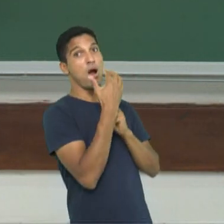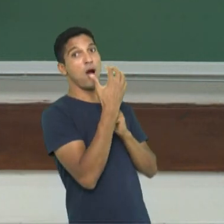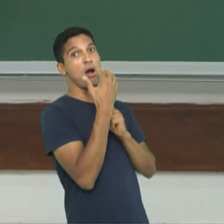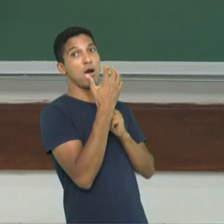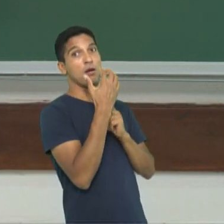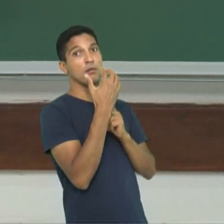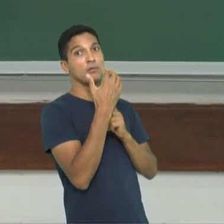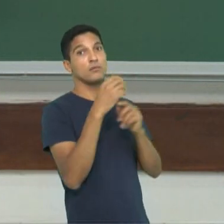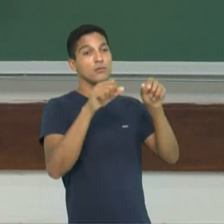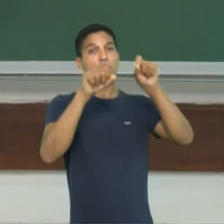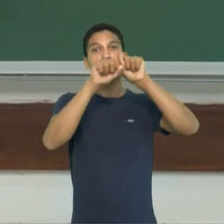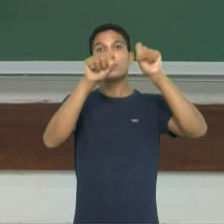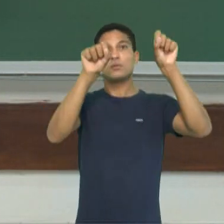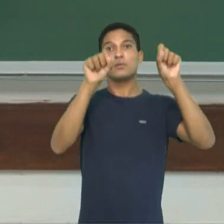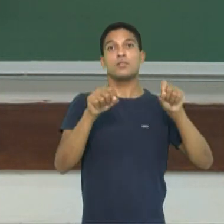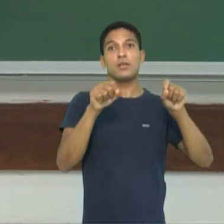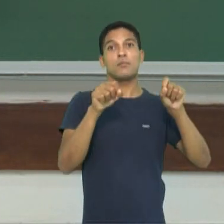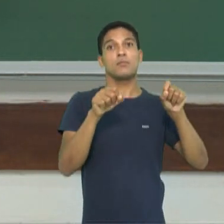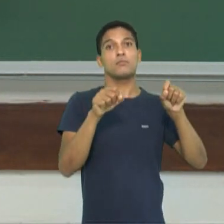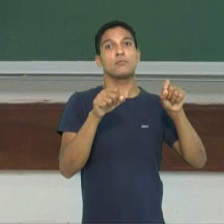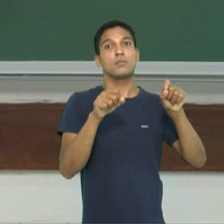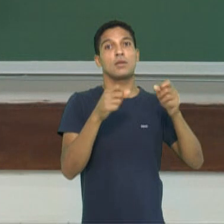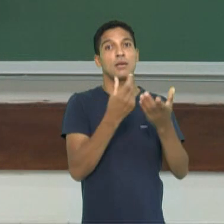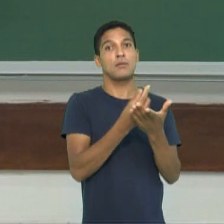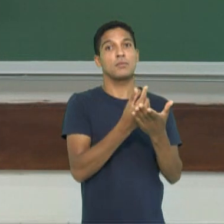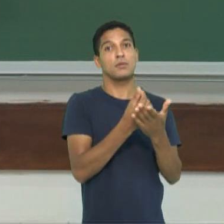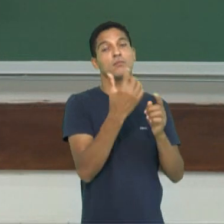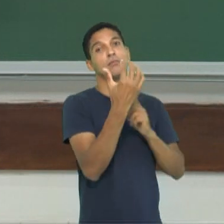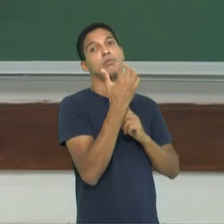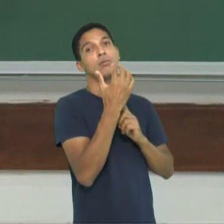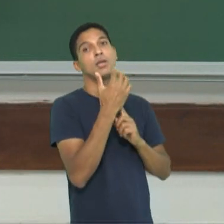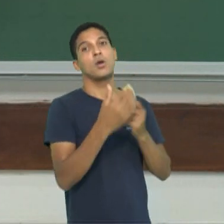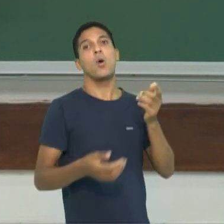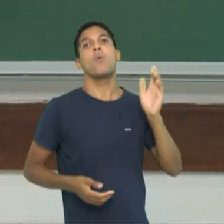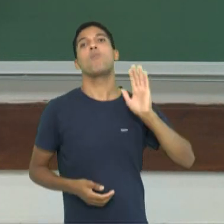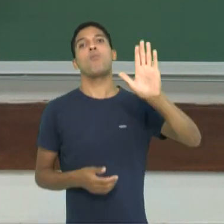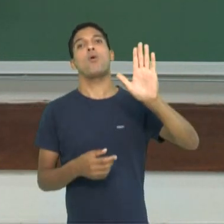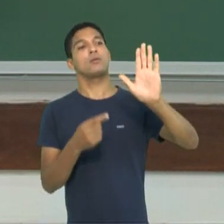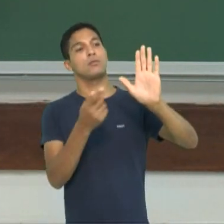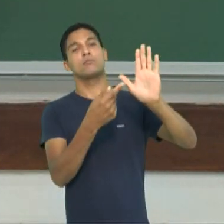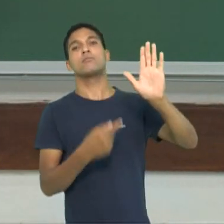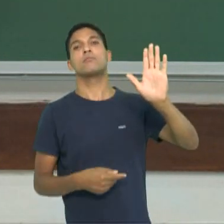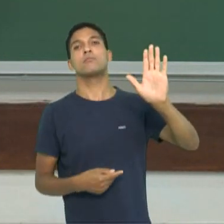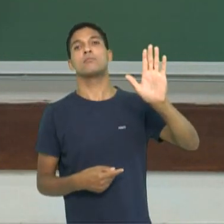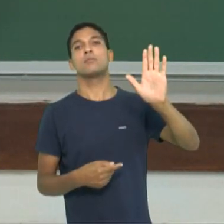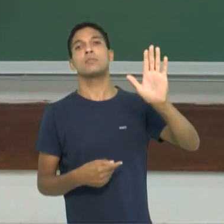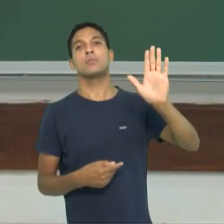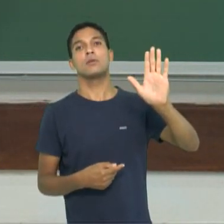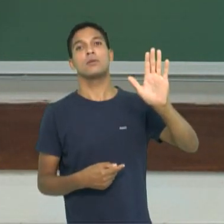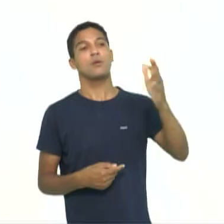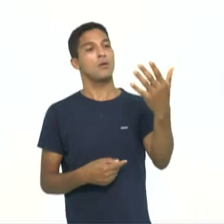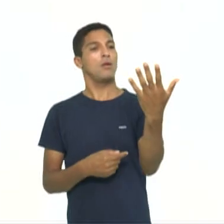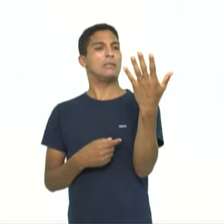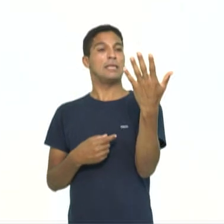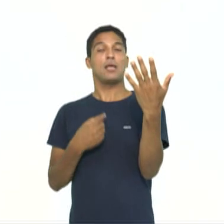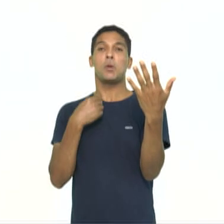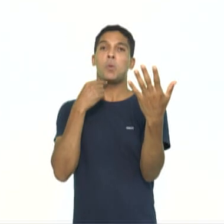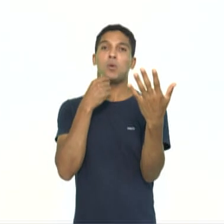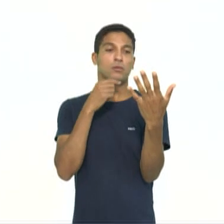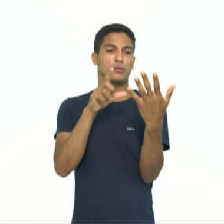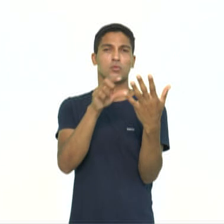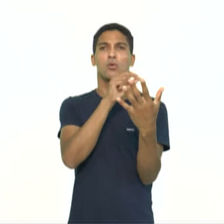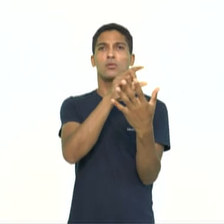Então, escolher dentro de algo que é colocado para mim, que tipo de liberdade é essa? A indústria cultural